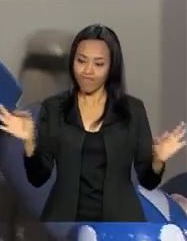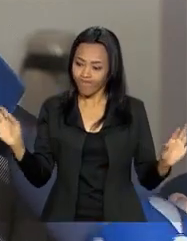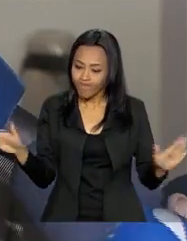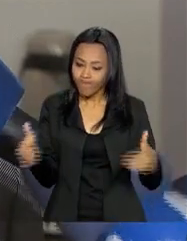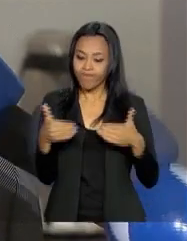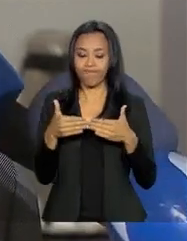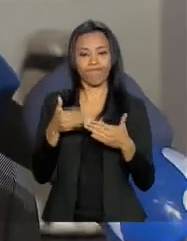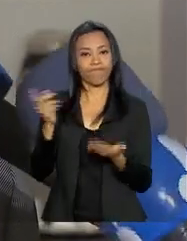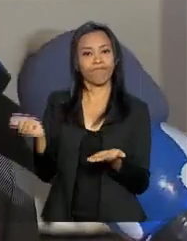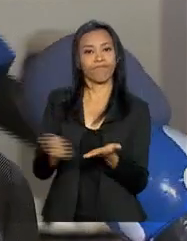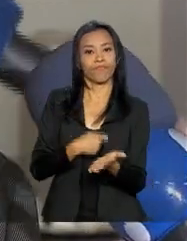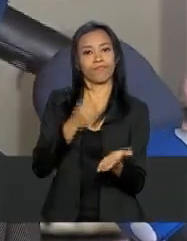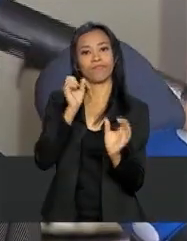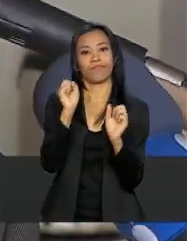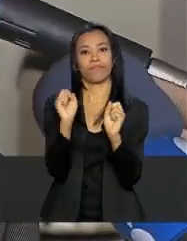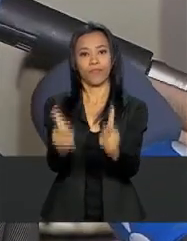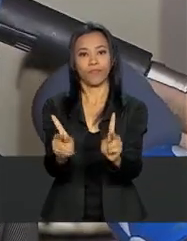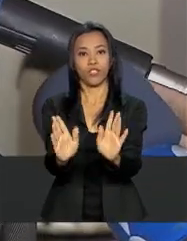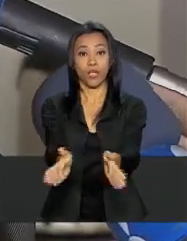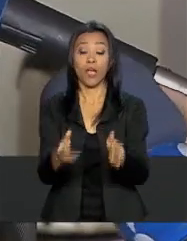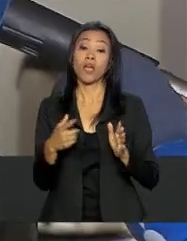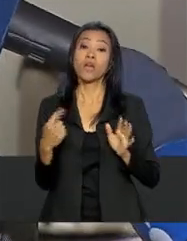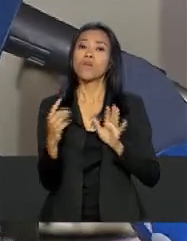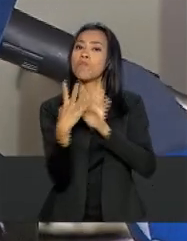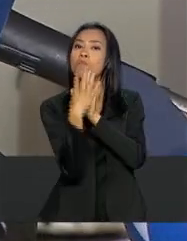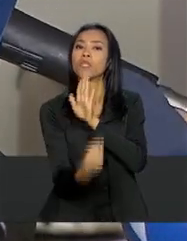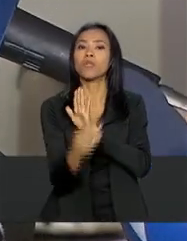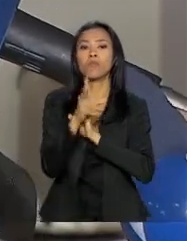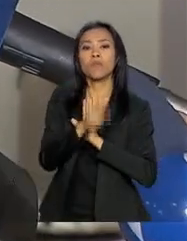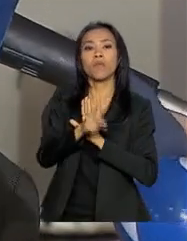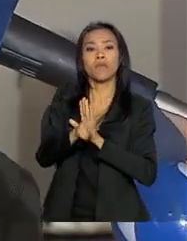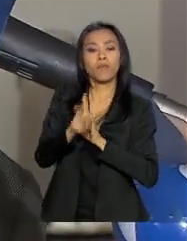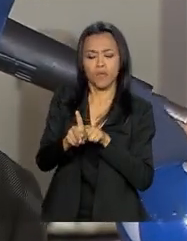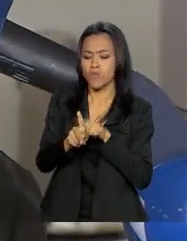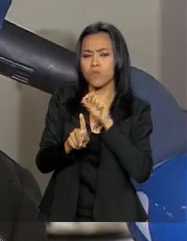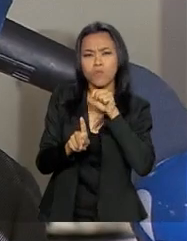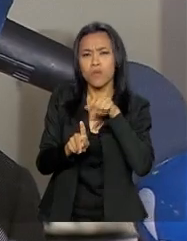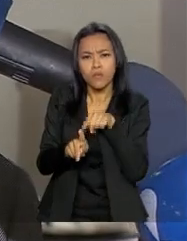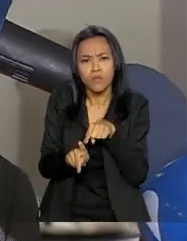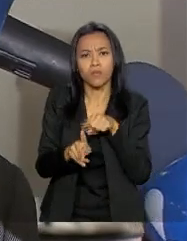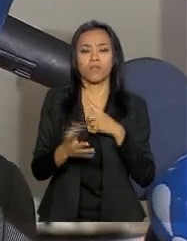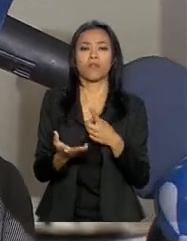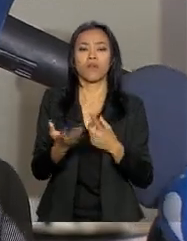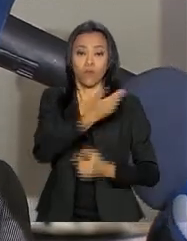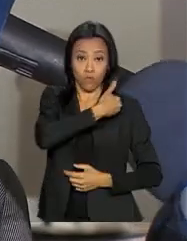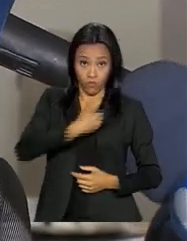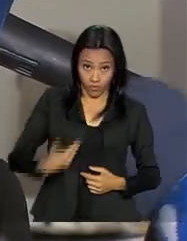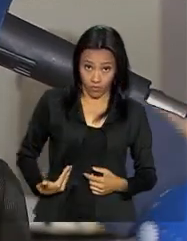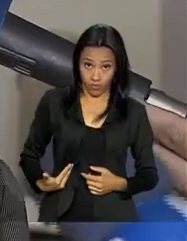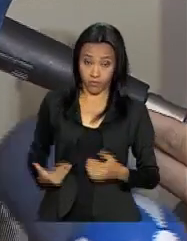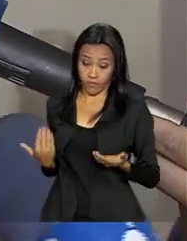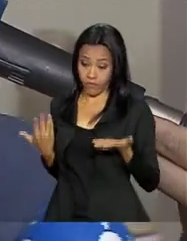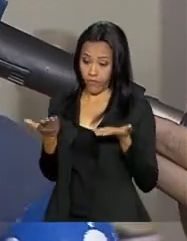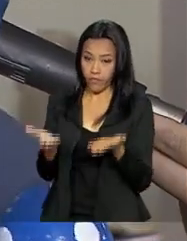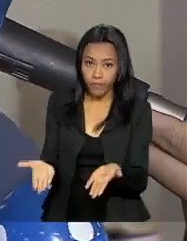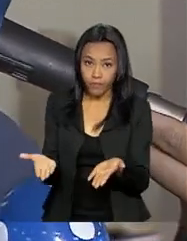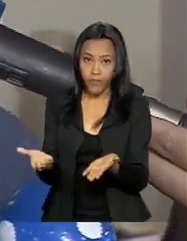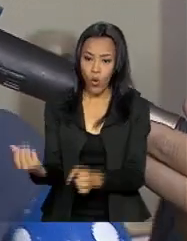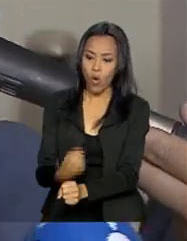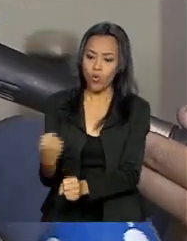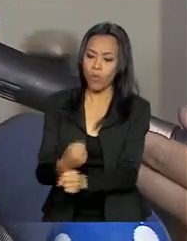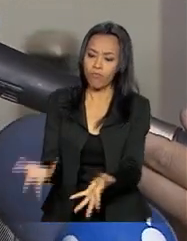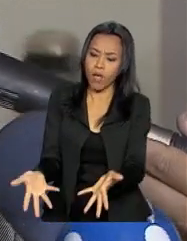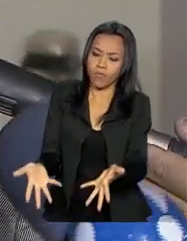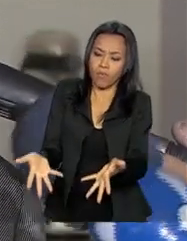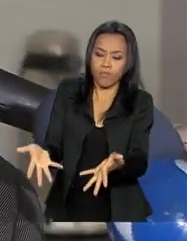para que você tenha chamadas ppp o que é isso o setor público ele vem constrói os presídios